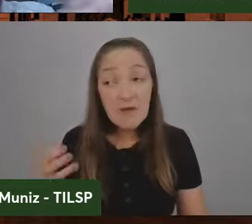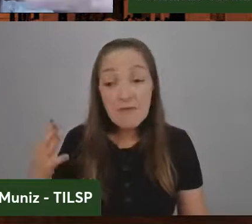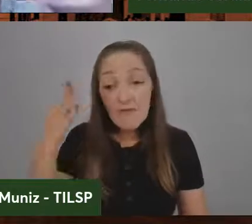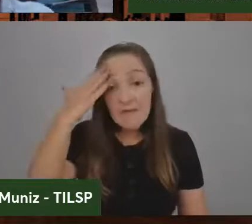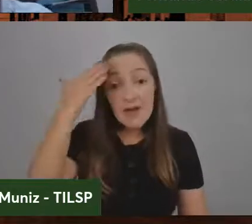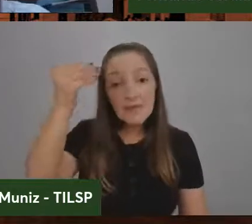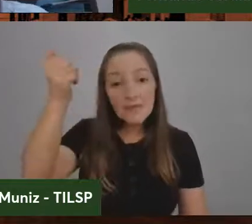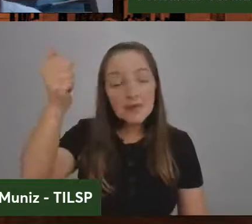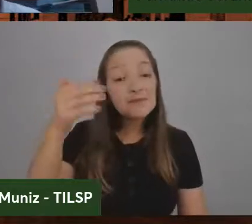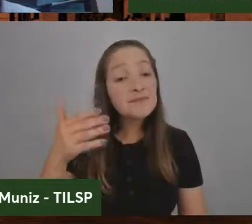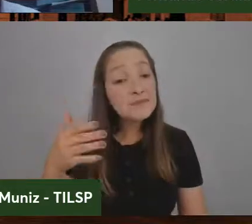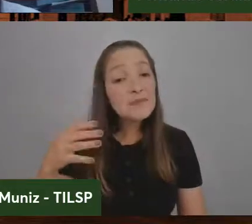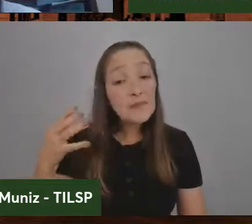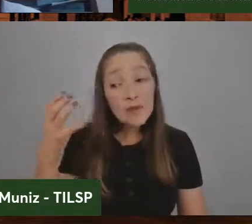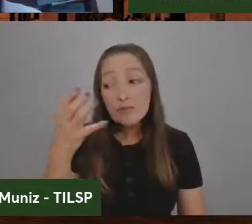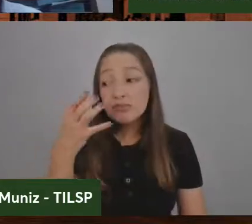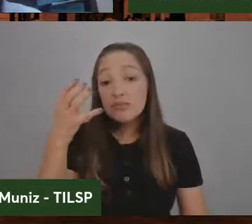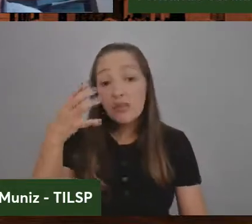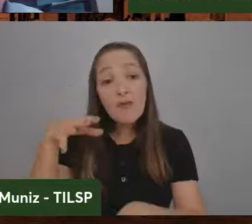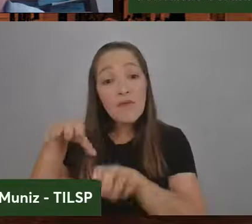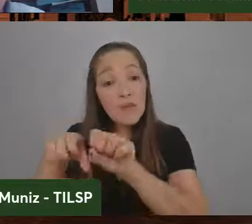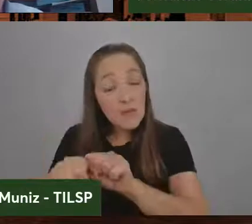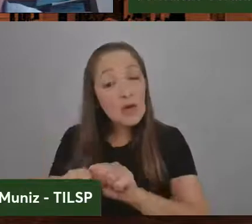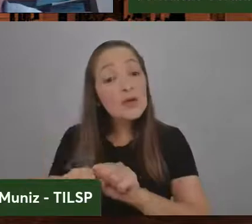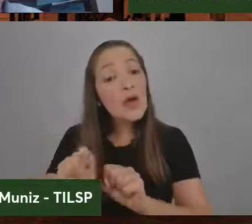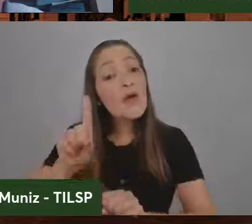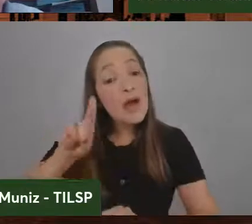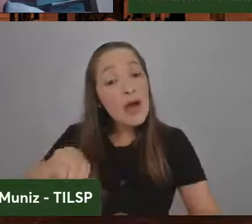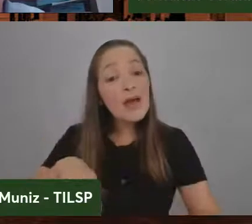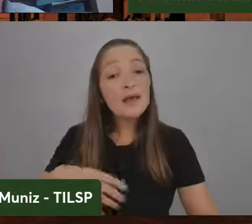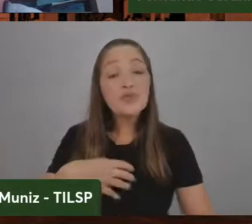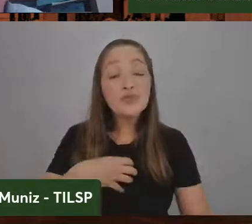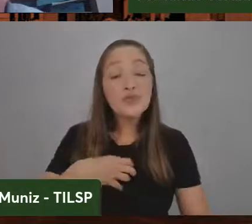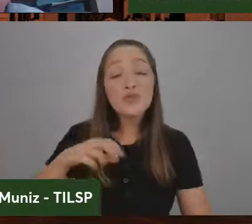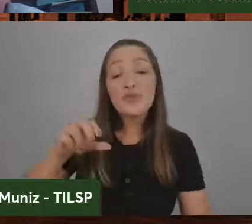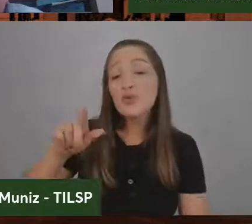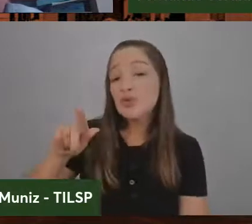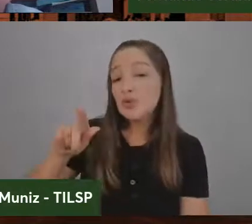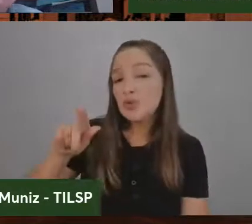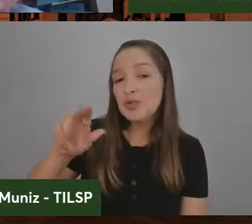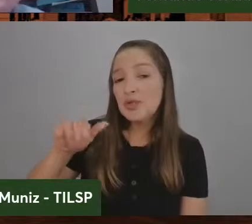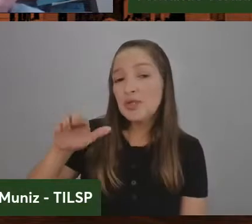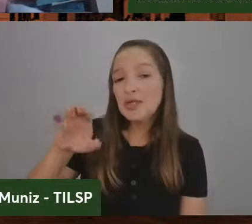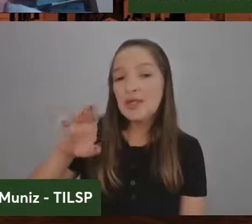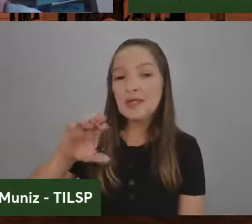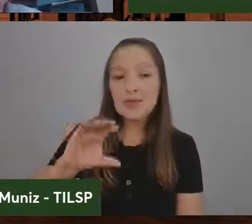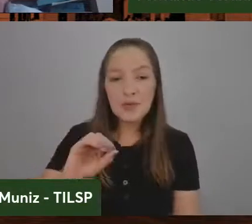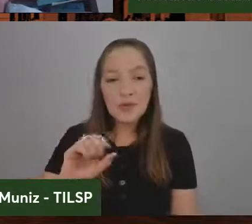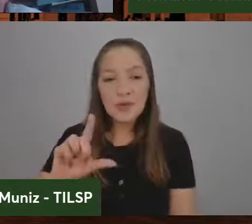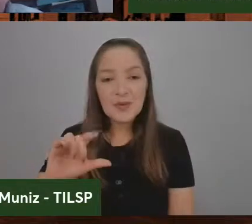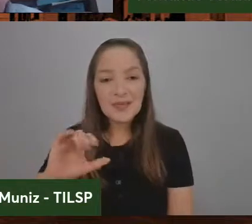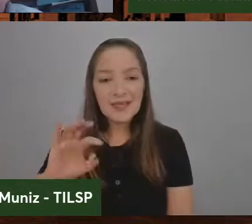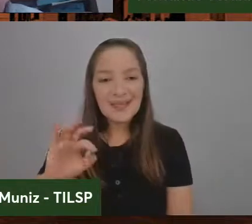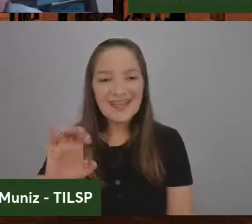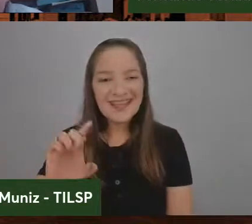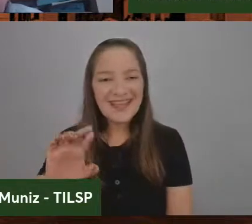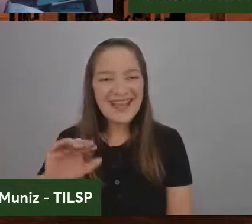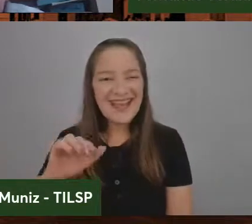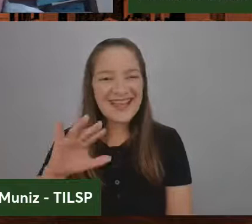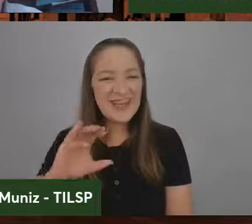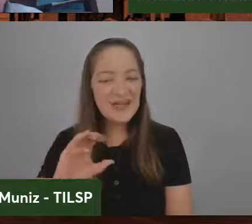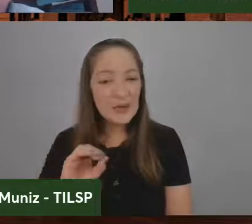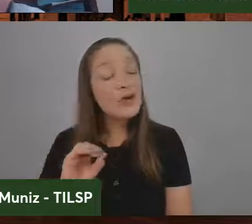se tornou um gênero literário, que é também chamado de romance de aprendizagem. Uhum.